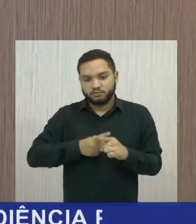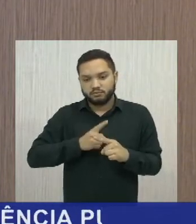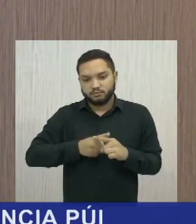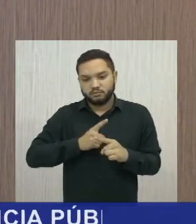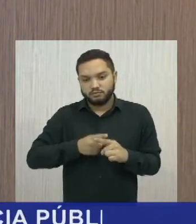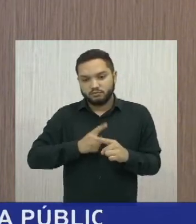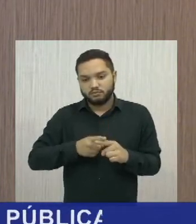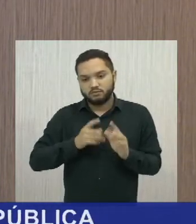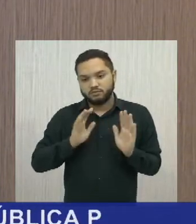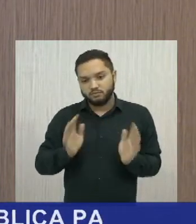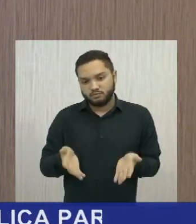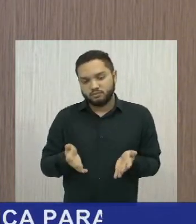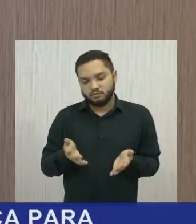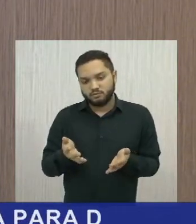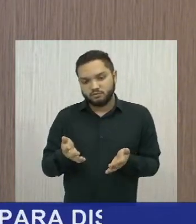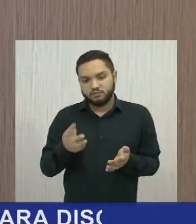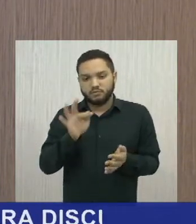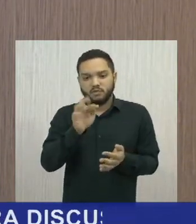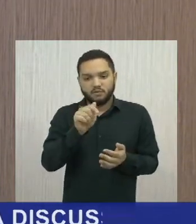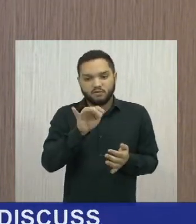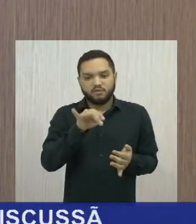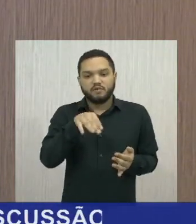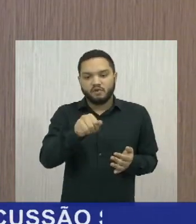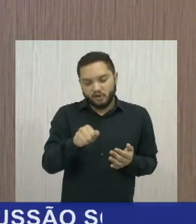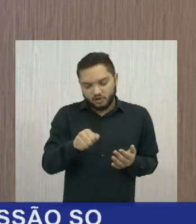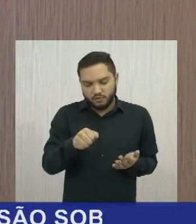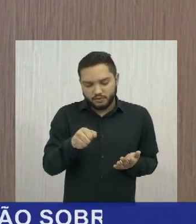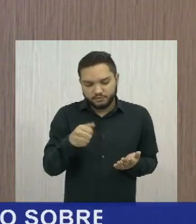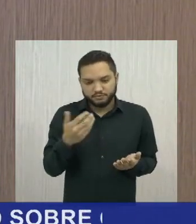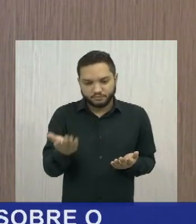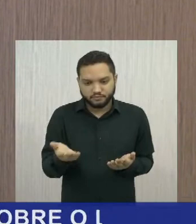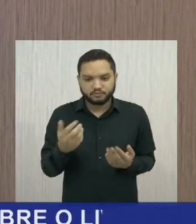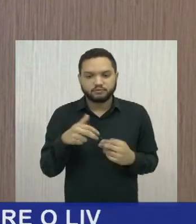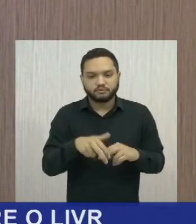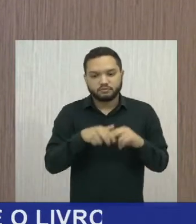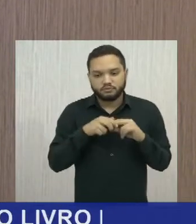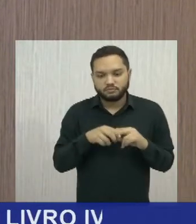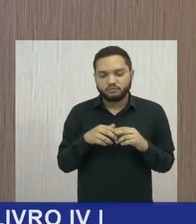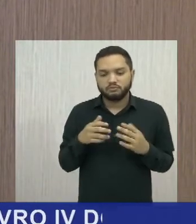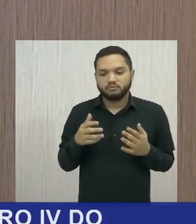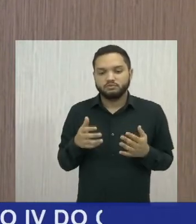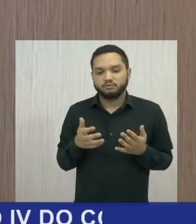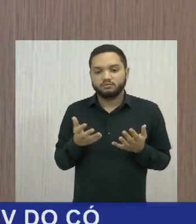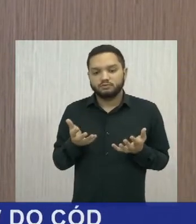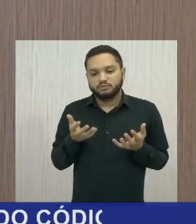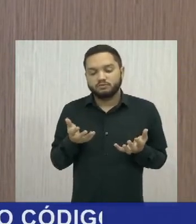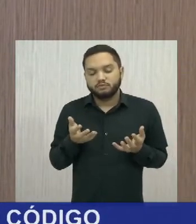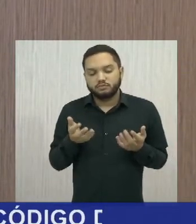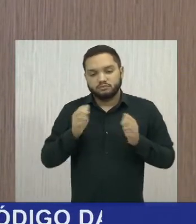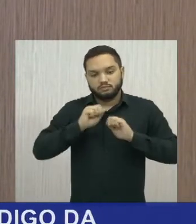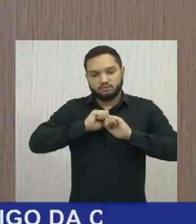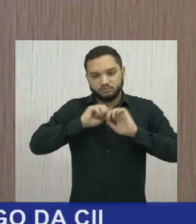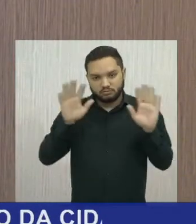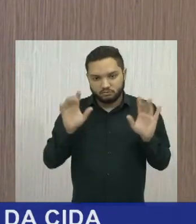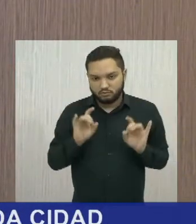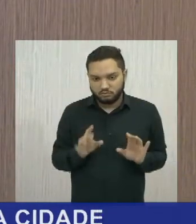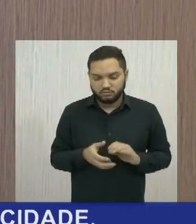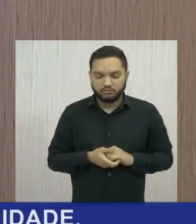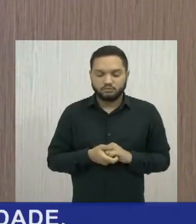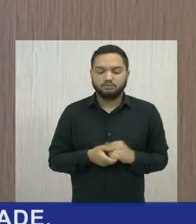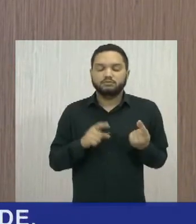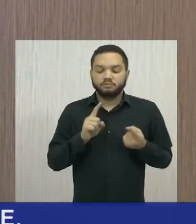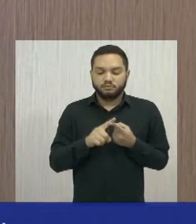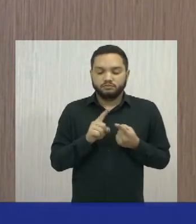foi explicitada na fala da Fátima. Então, por justiça à comissão e ao vereador Ézio, eu quero fazer esse esclarecimento. Queria